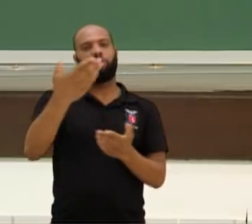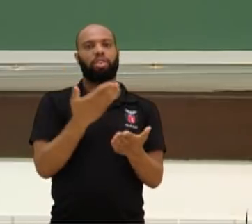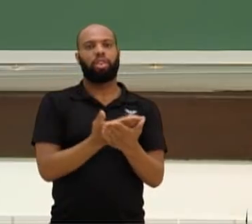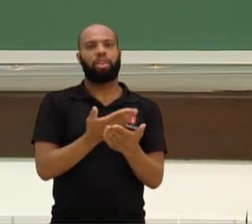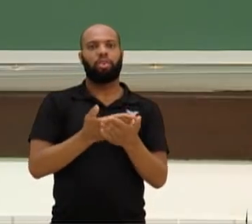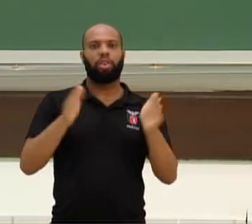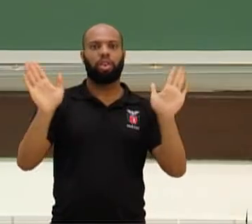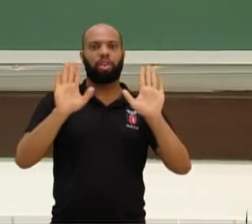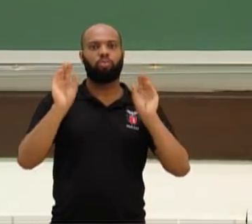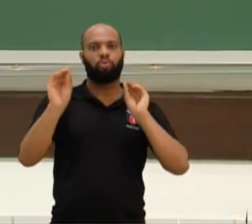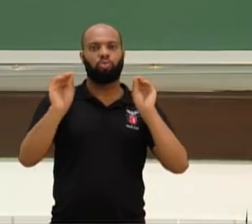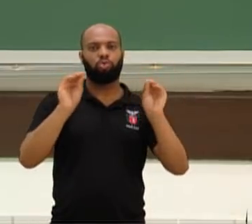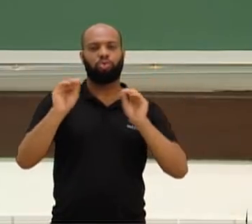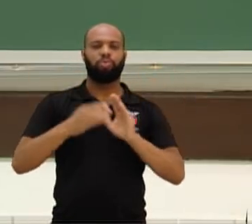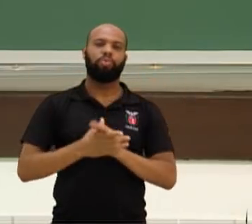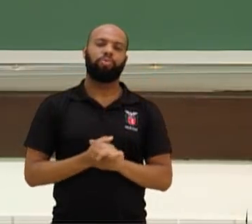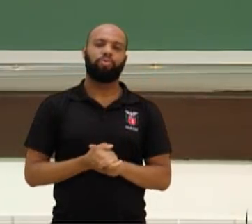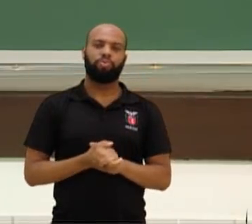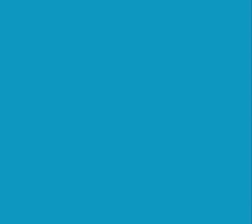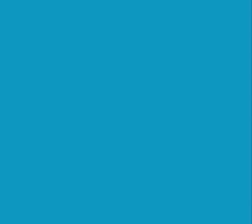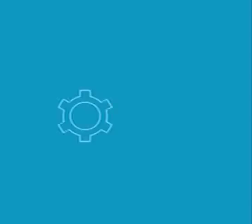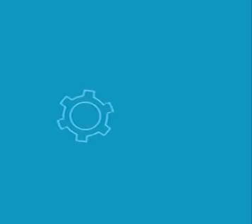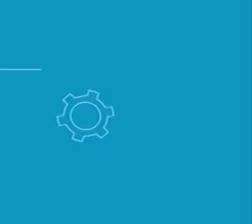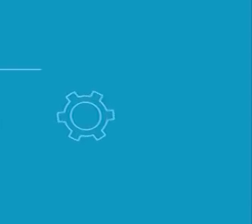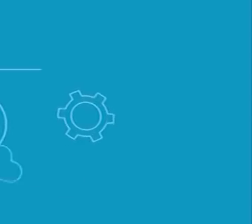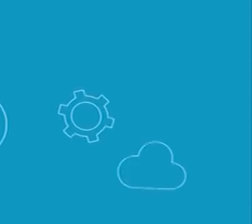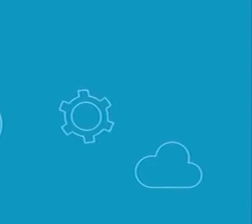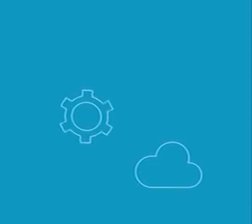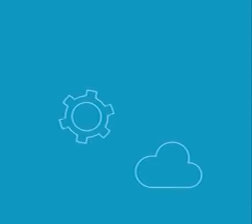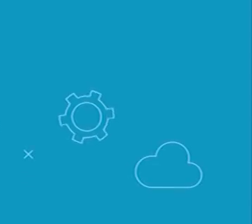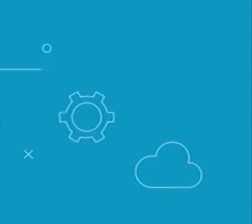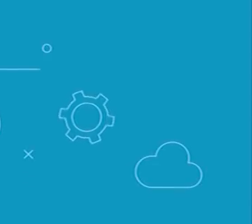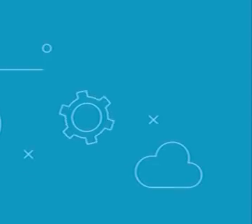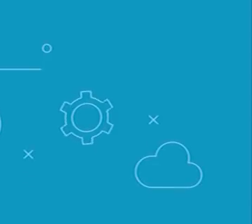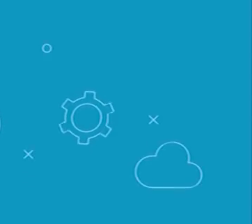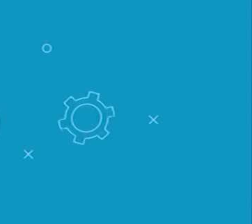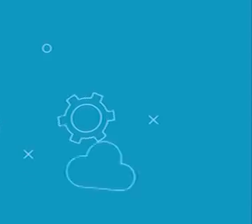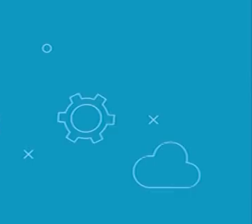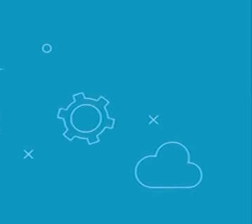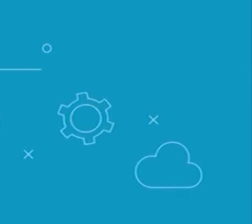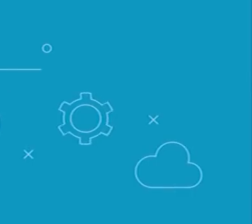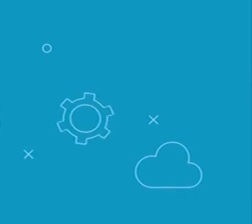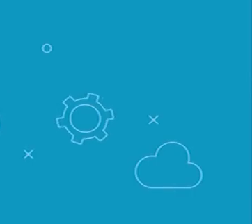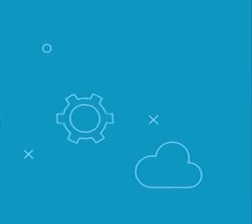aula. Beijo!